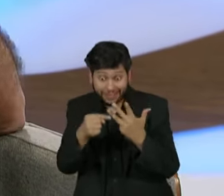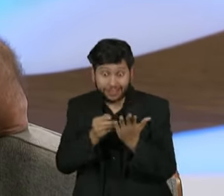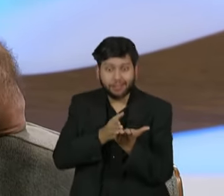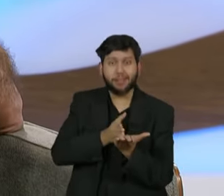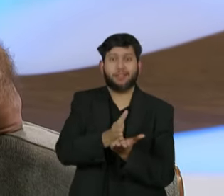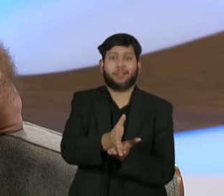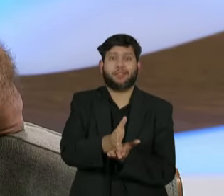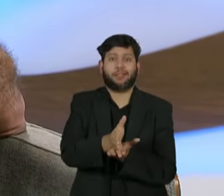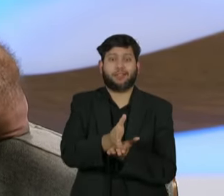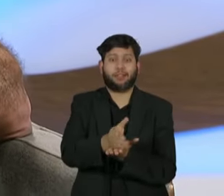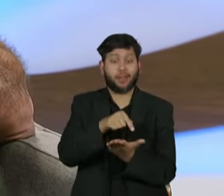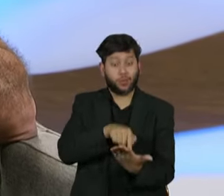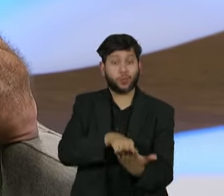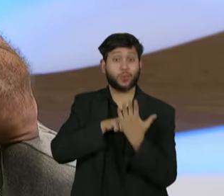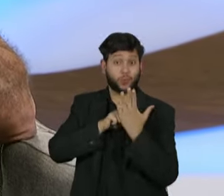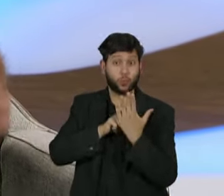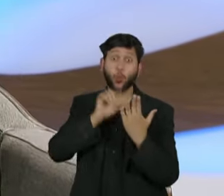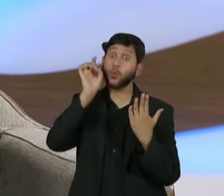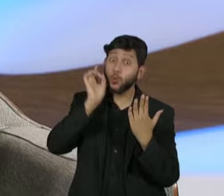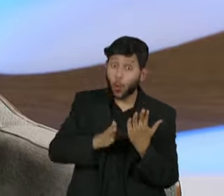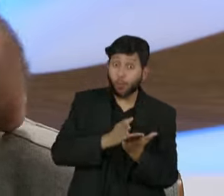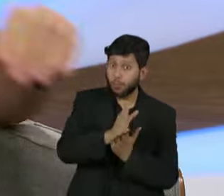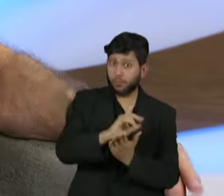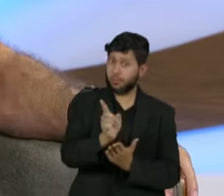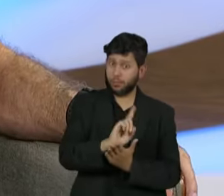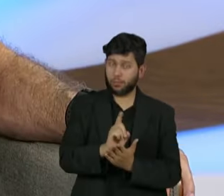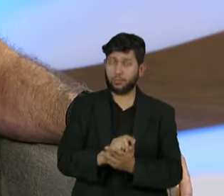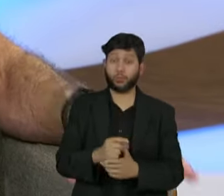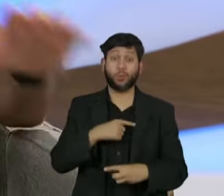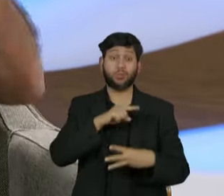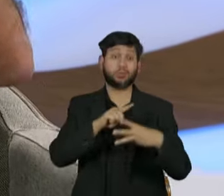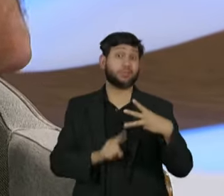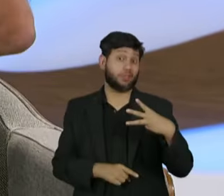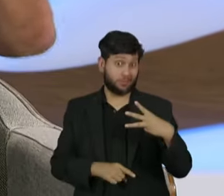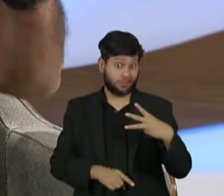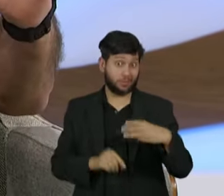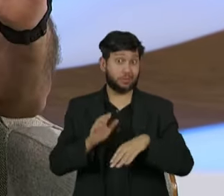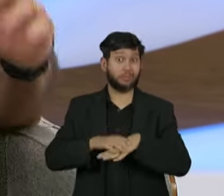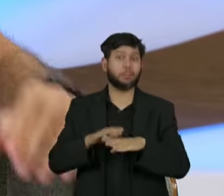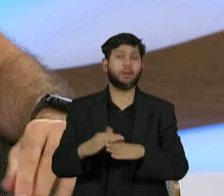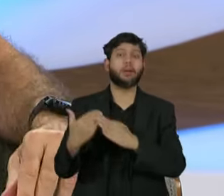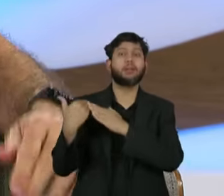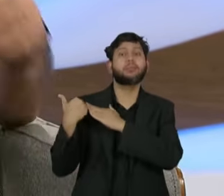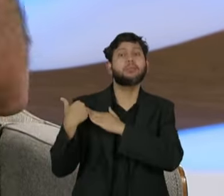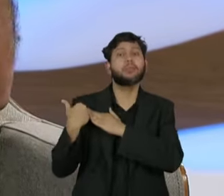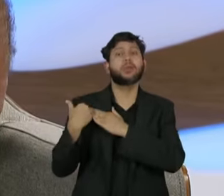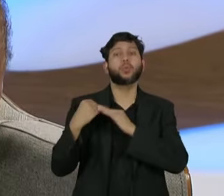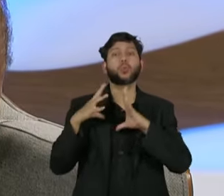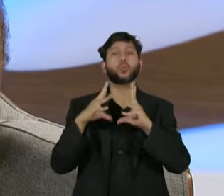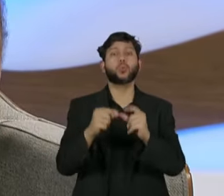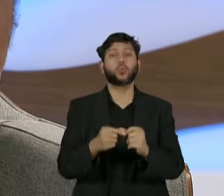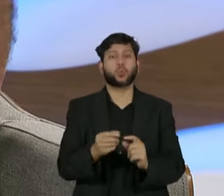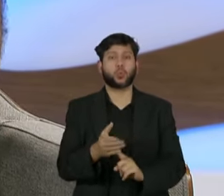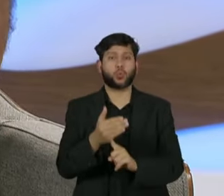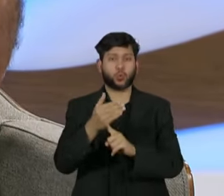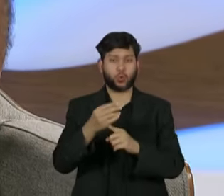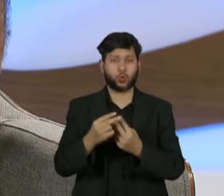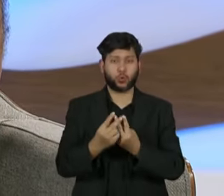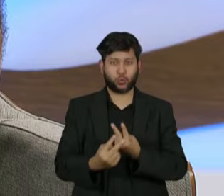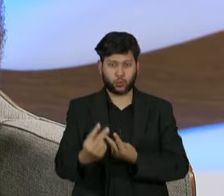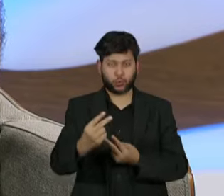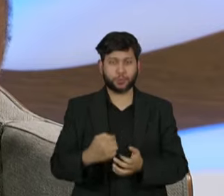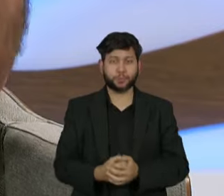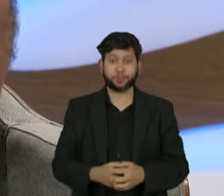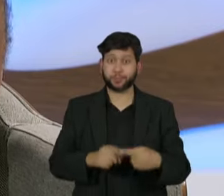só de princípios mas é baseado em princípios eu tenho três para o regulador digital como um todo primeiro é o seguinte é preciso